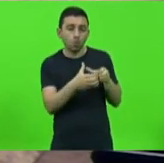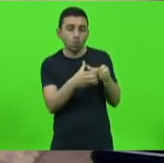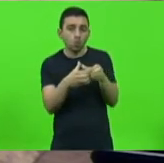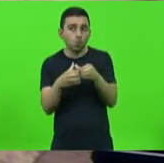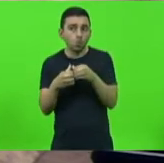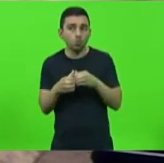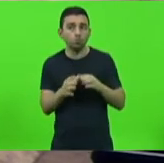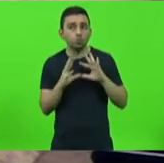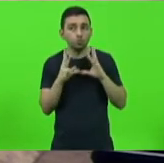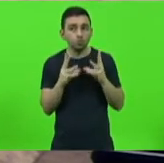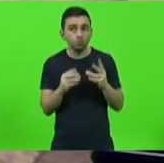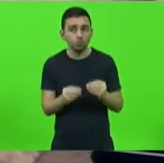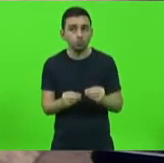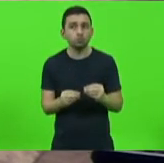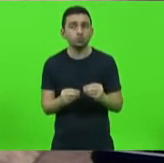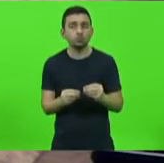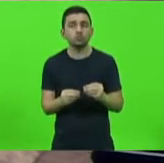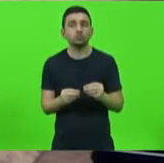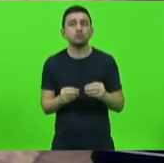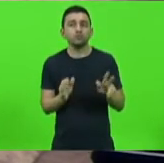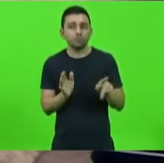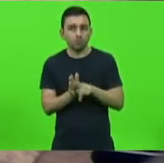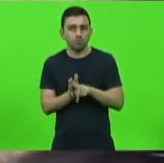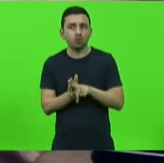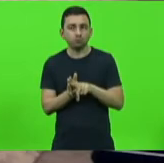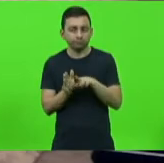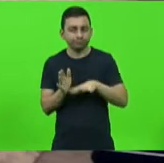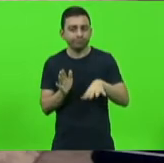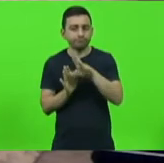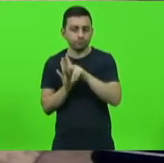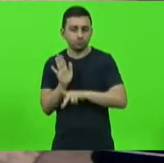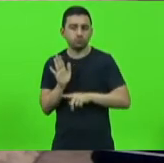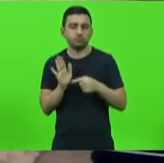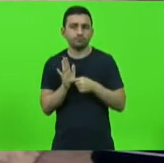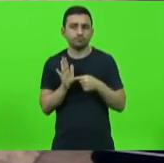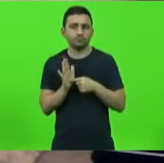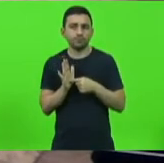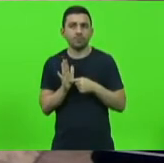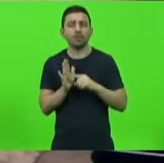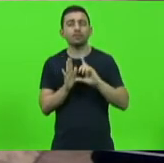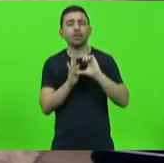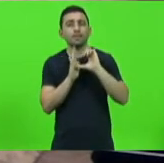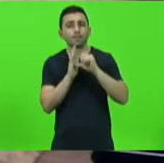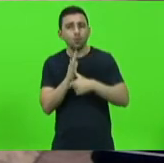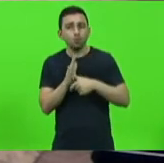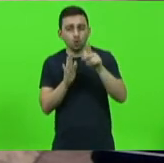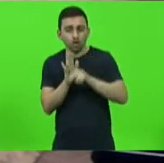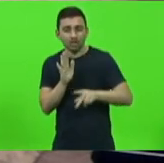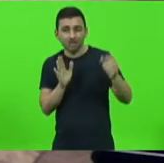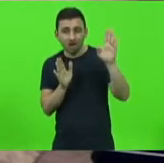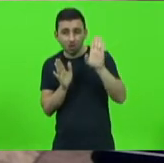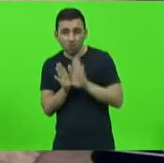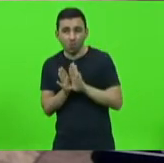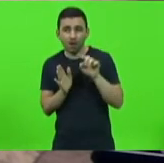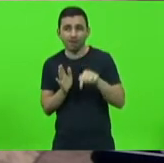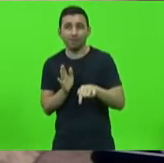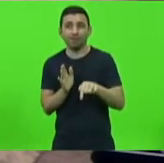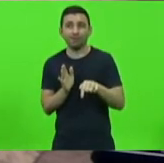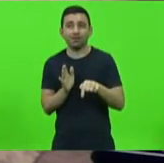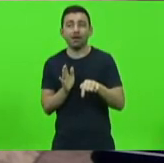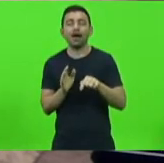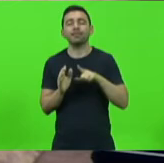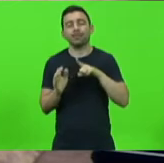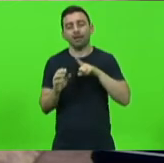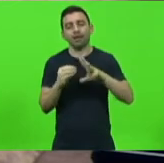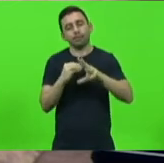que compreendem esse projeto. Depois do projeto chegar aqui, é que veio a emenda do